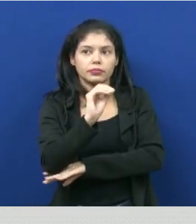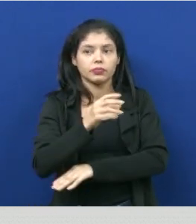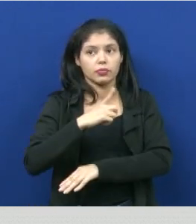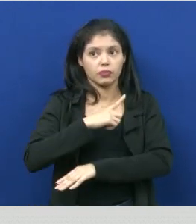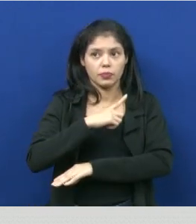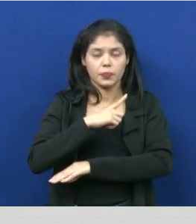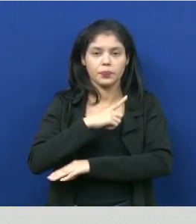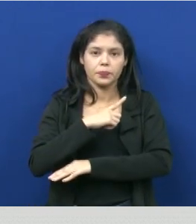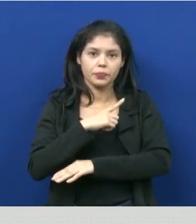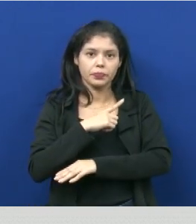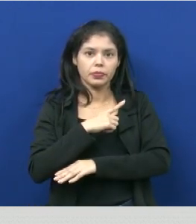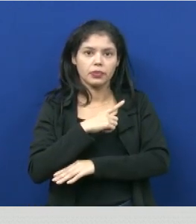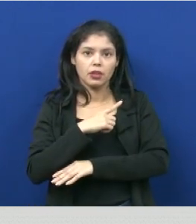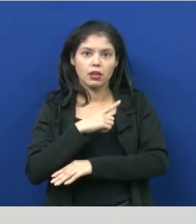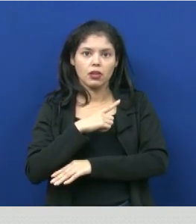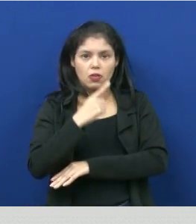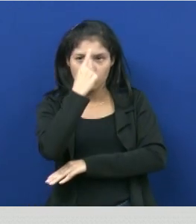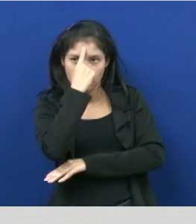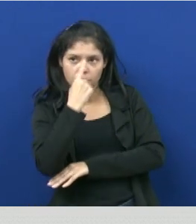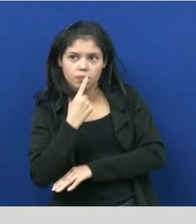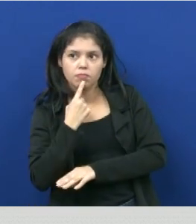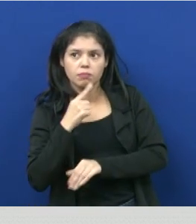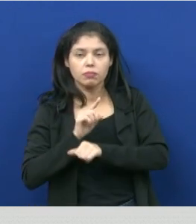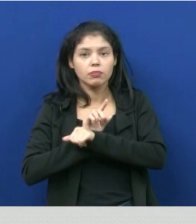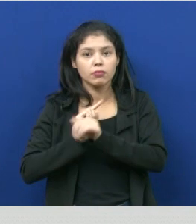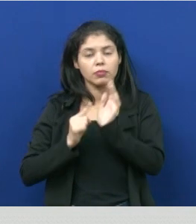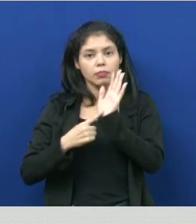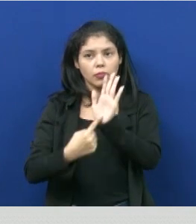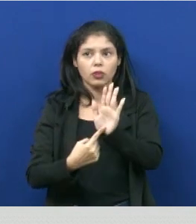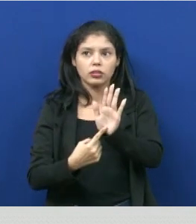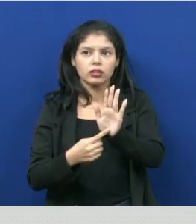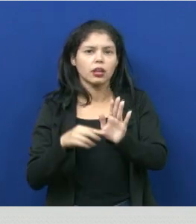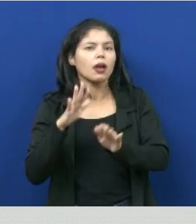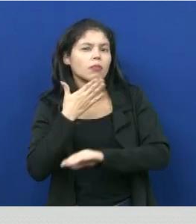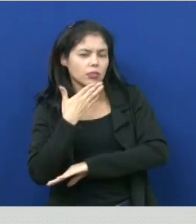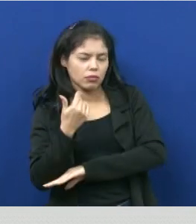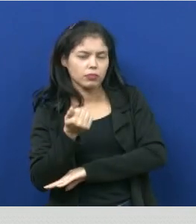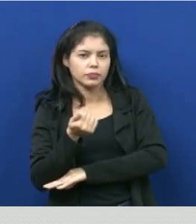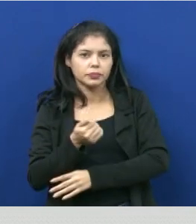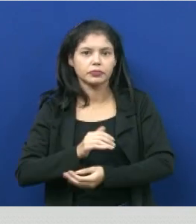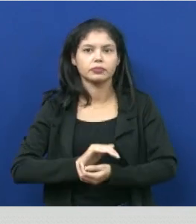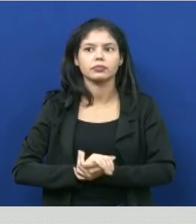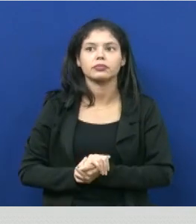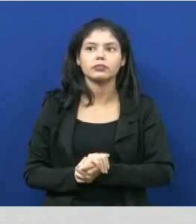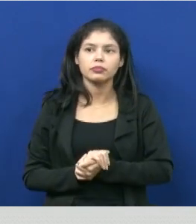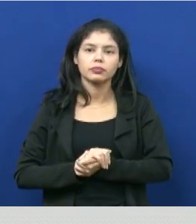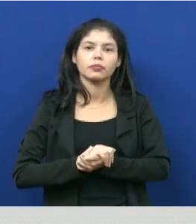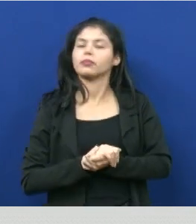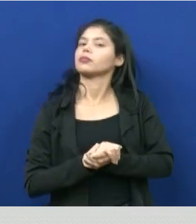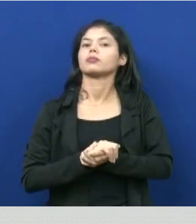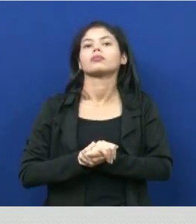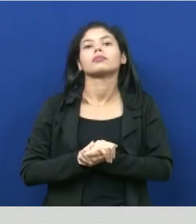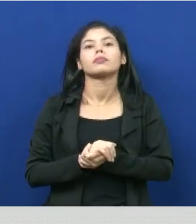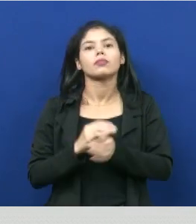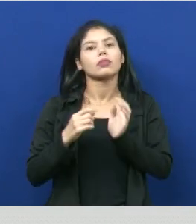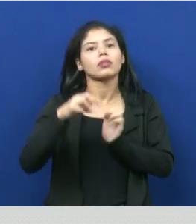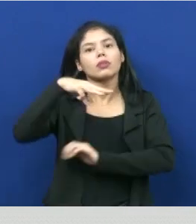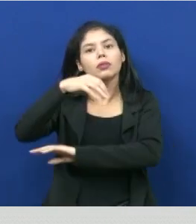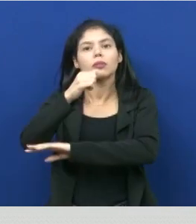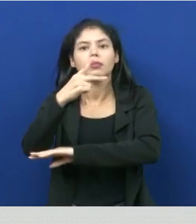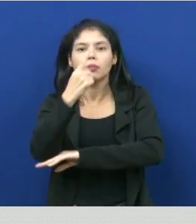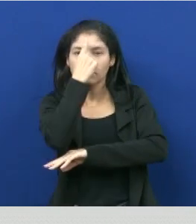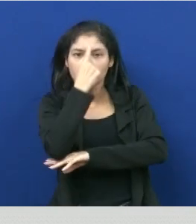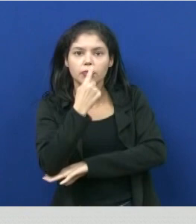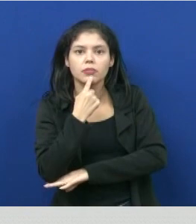Nós temos uma seguinte situação para que você compreenda melhor a ideia de escala. No mapa da